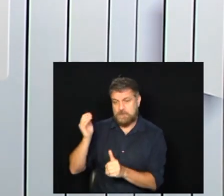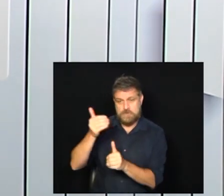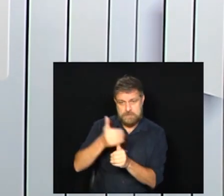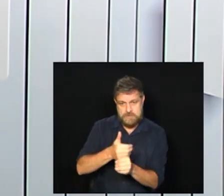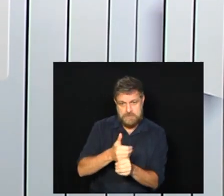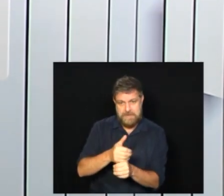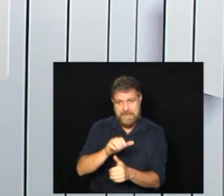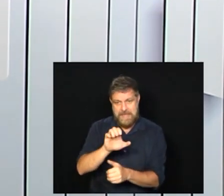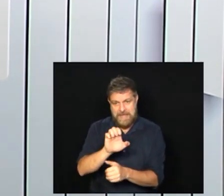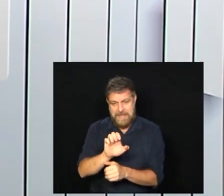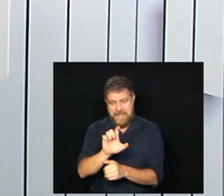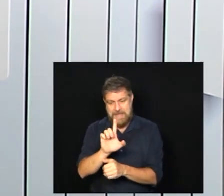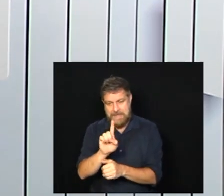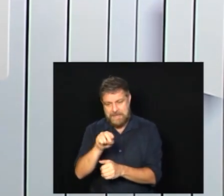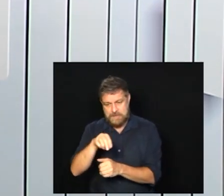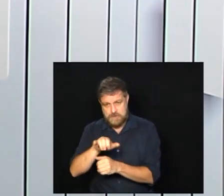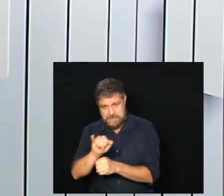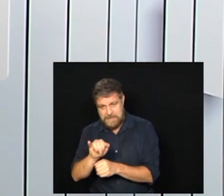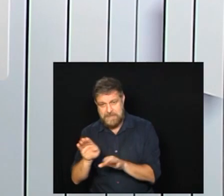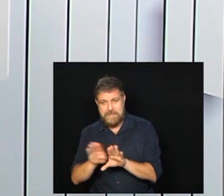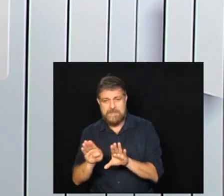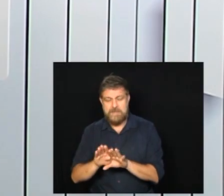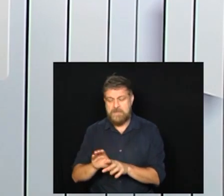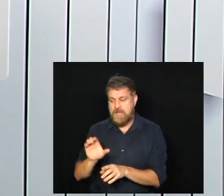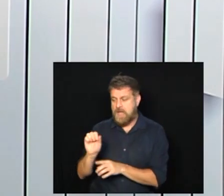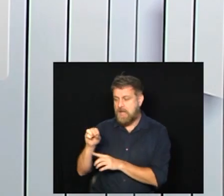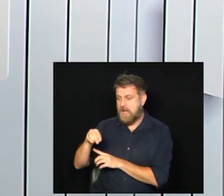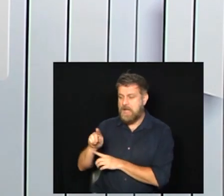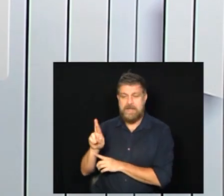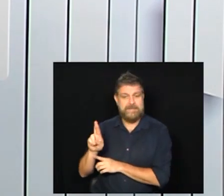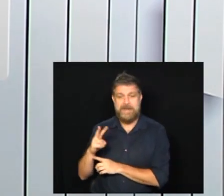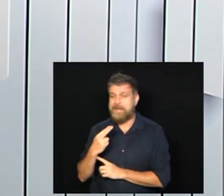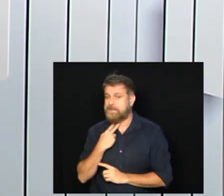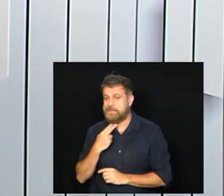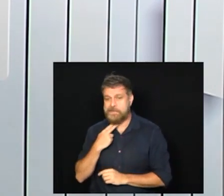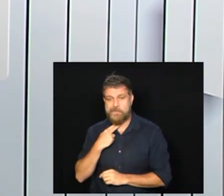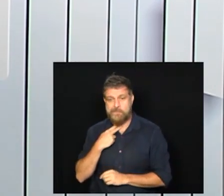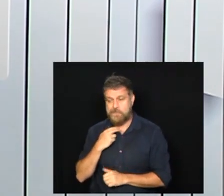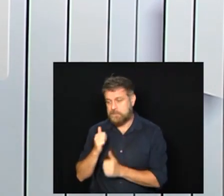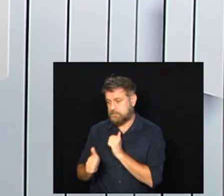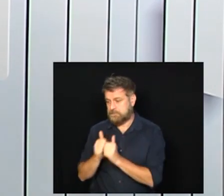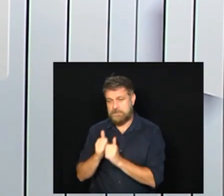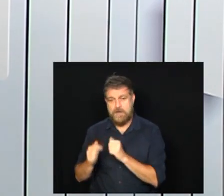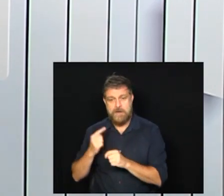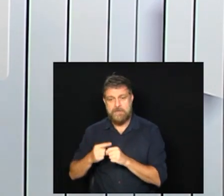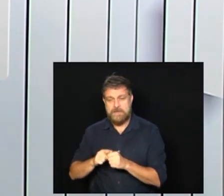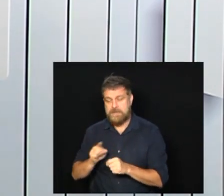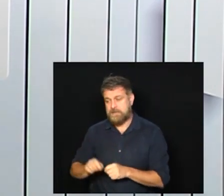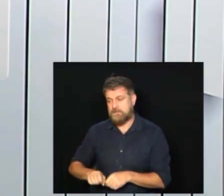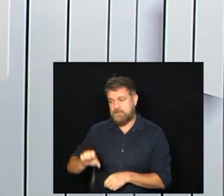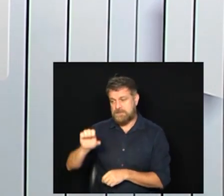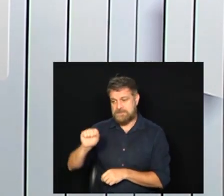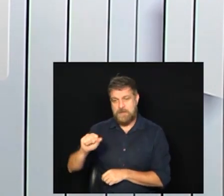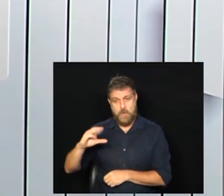esta dupla com o Cleilton. O volante André Luiz não pode jogar, ele pertence ao próprio Sampaio